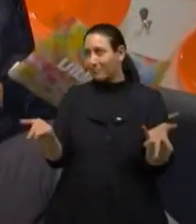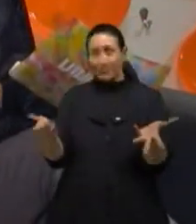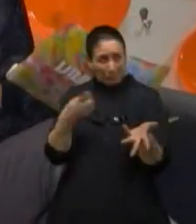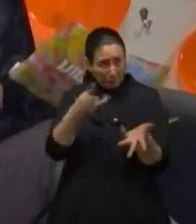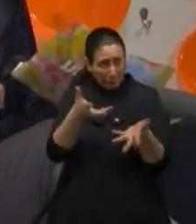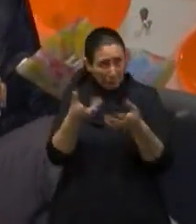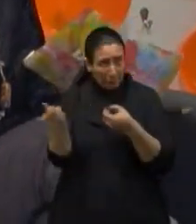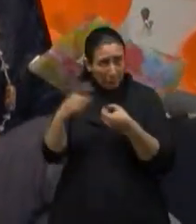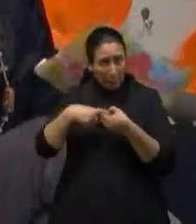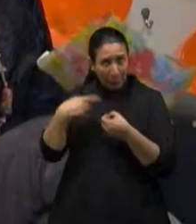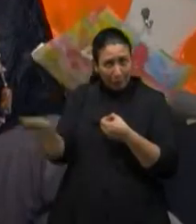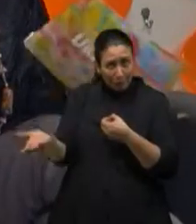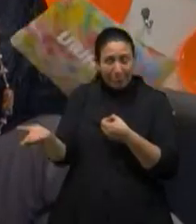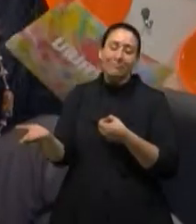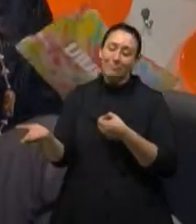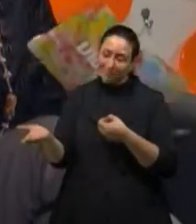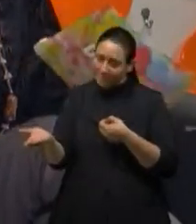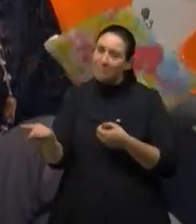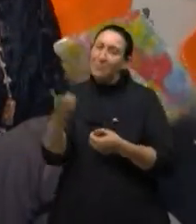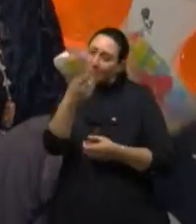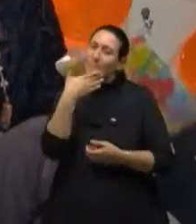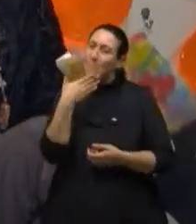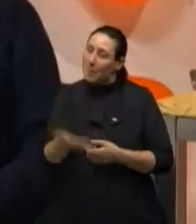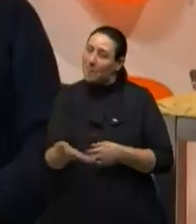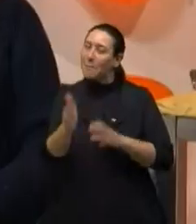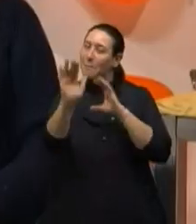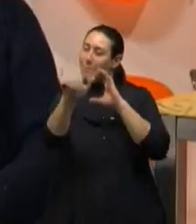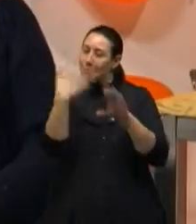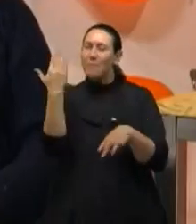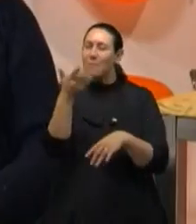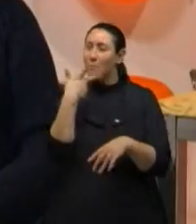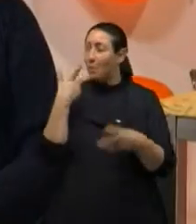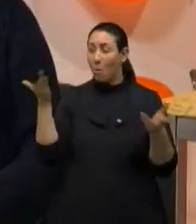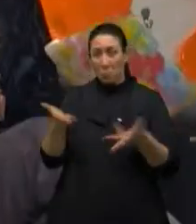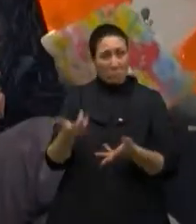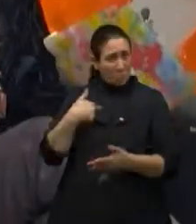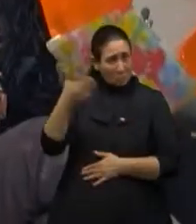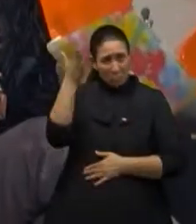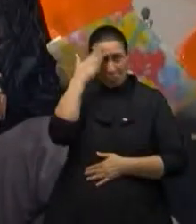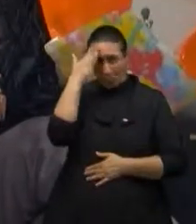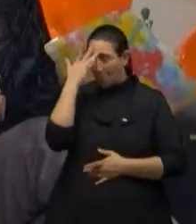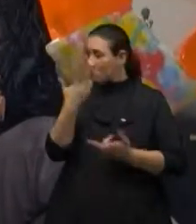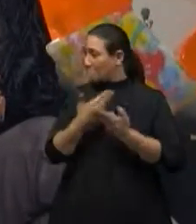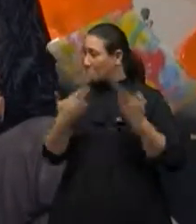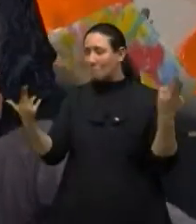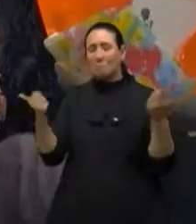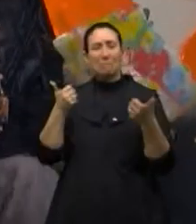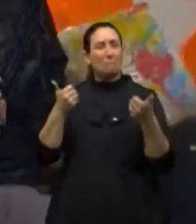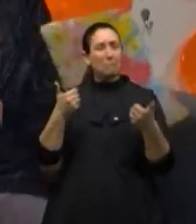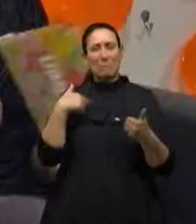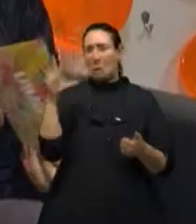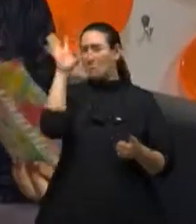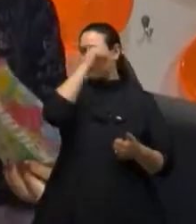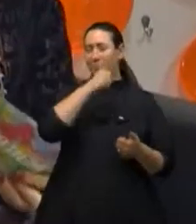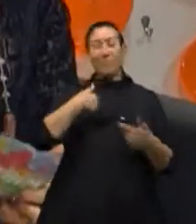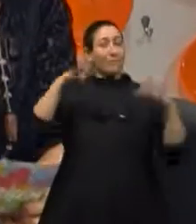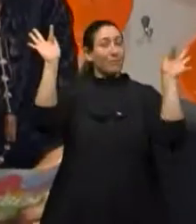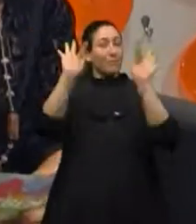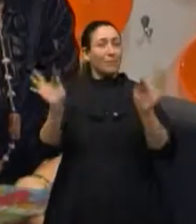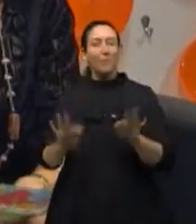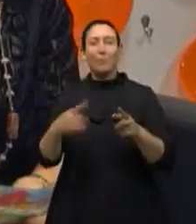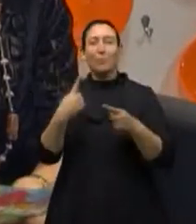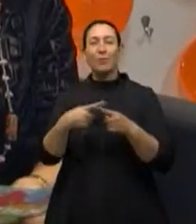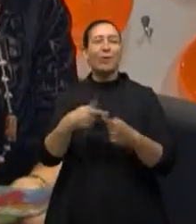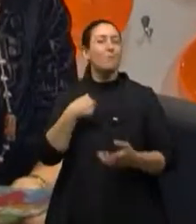Que ela volte peçam que ela volta porque olha o que eu fiquei sabendo hoje e o que eu escutei bem fiquei faceira também que a minha